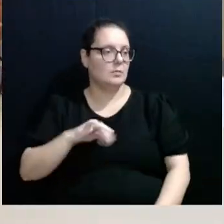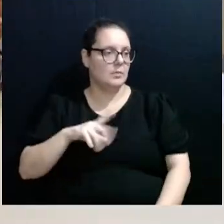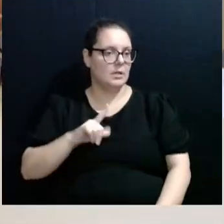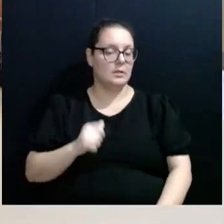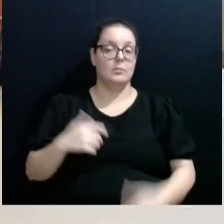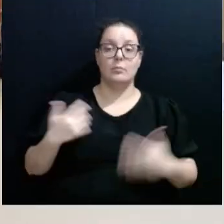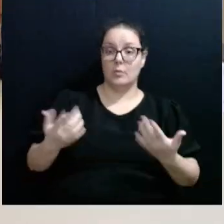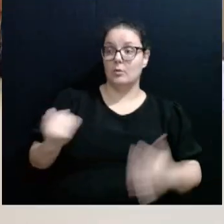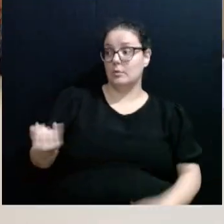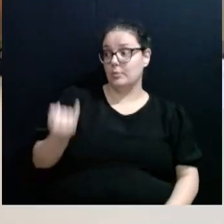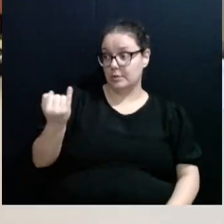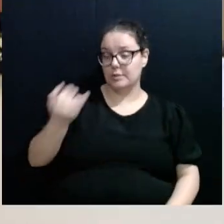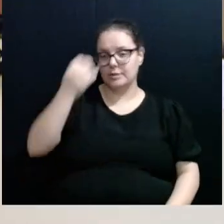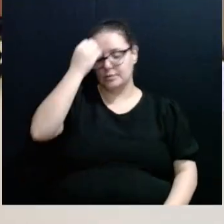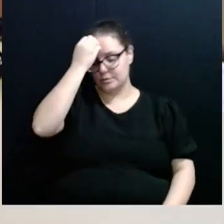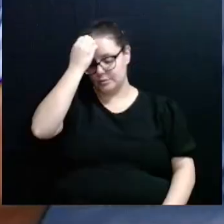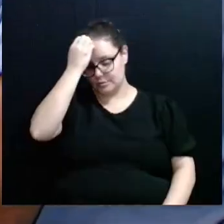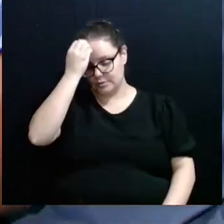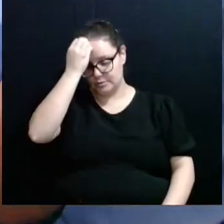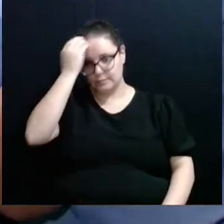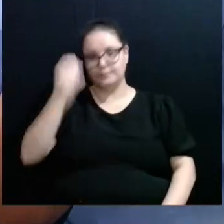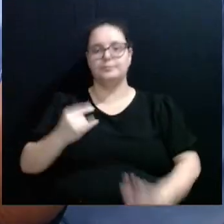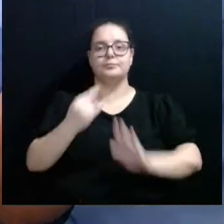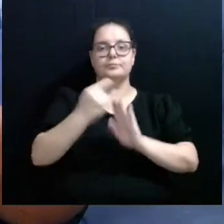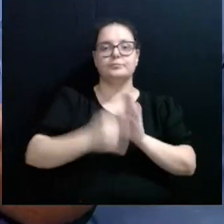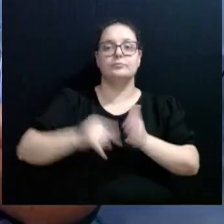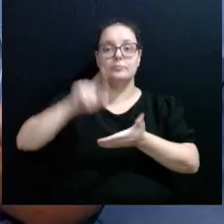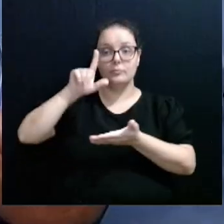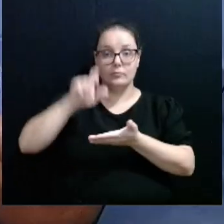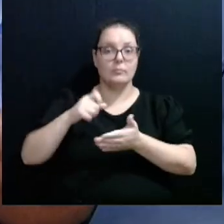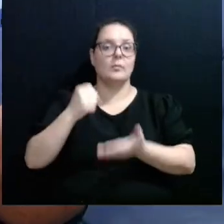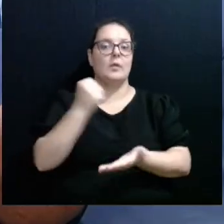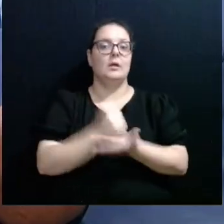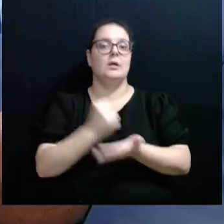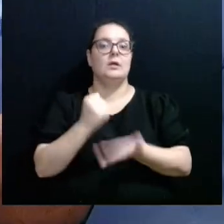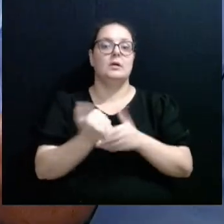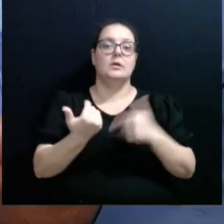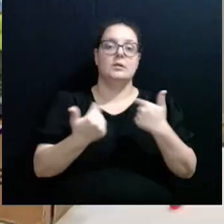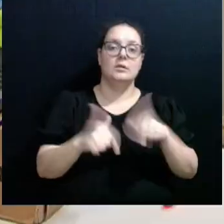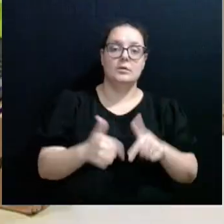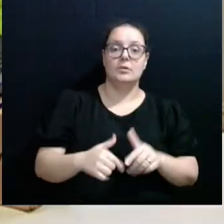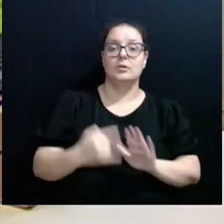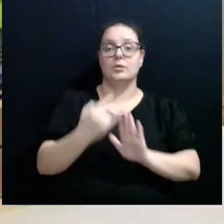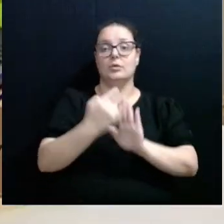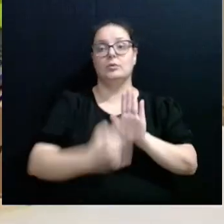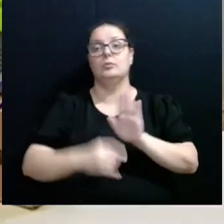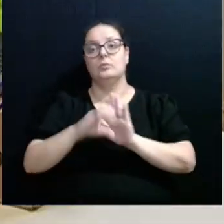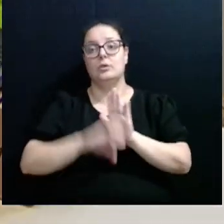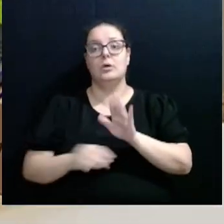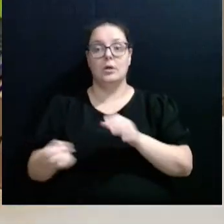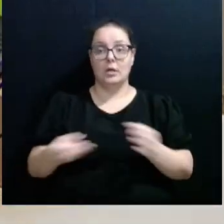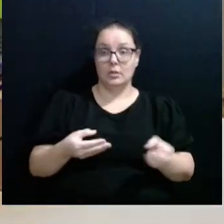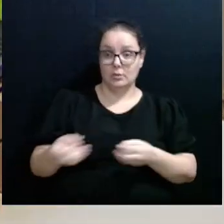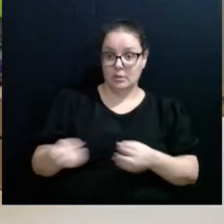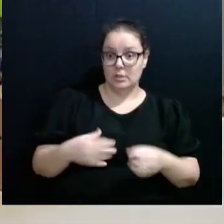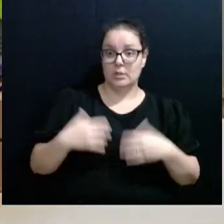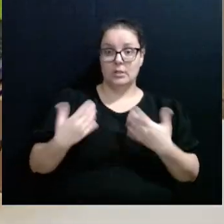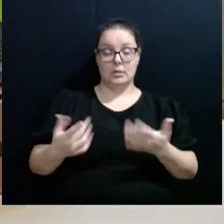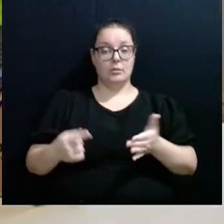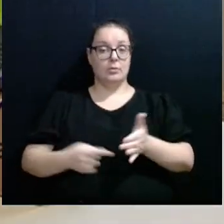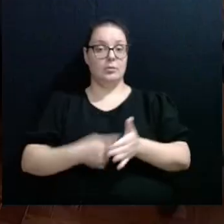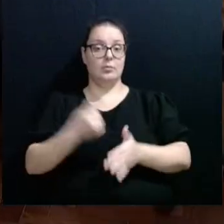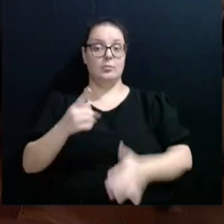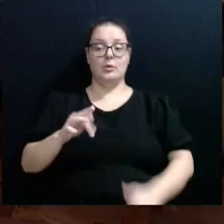importante trazer o documento com foto, a carteira de trabalho e o currículo atualizado. É o primeiro feirão do ano, a